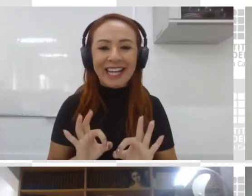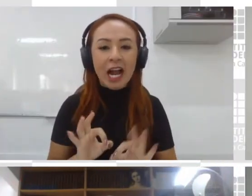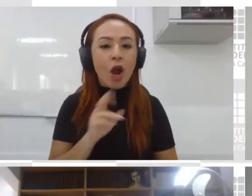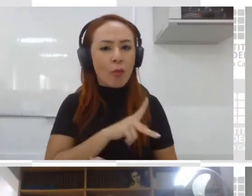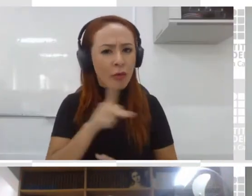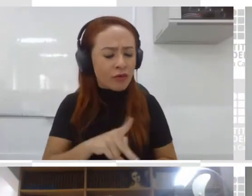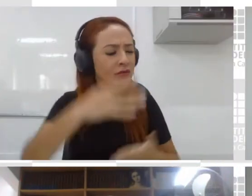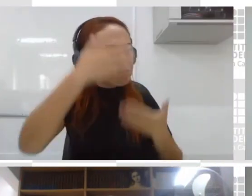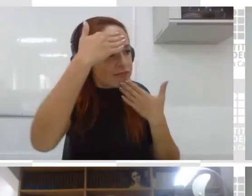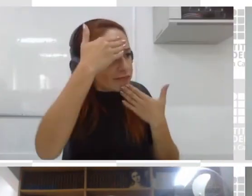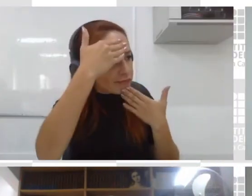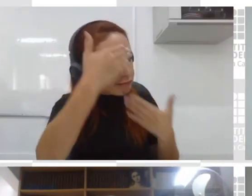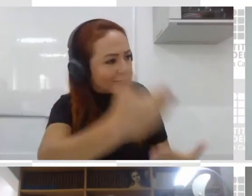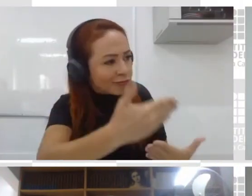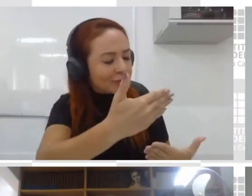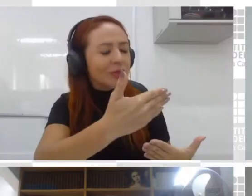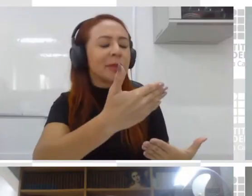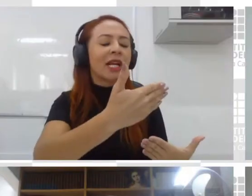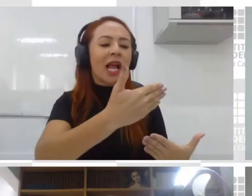Professor, muito obrigada